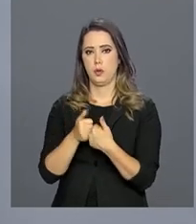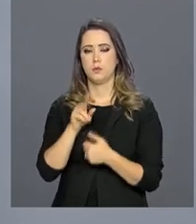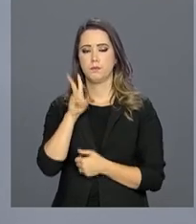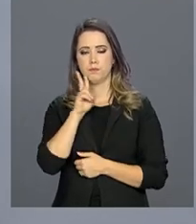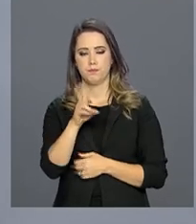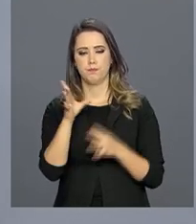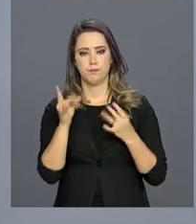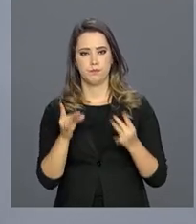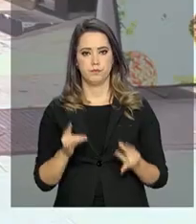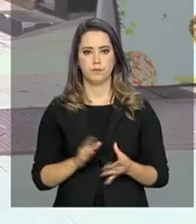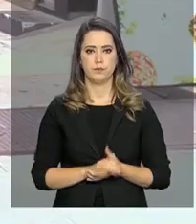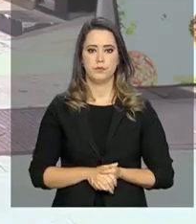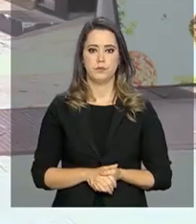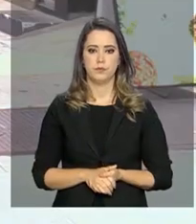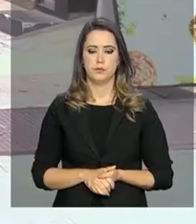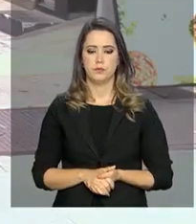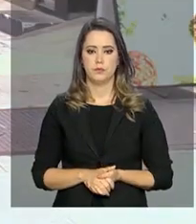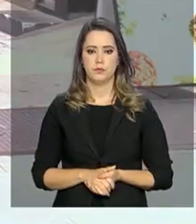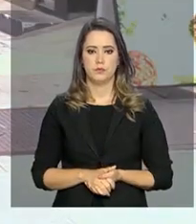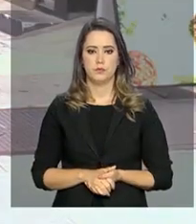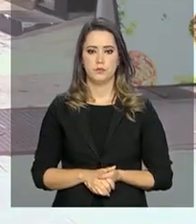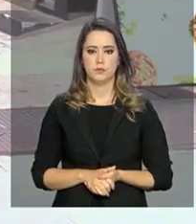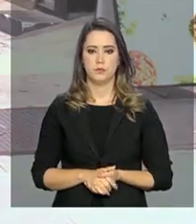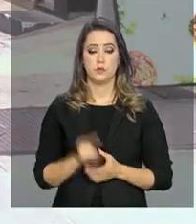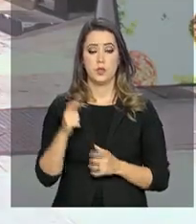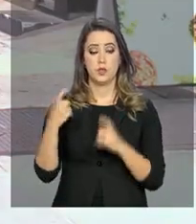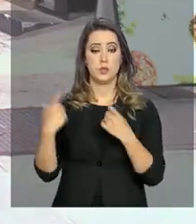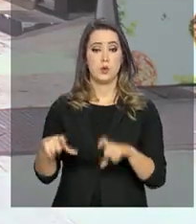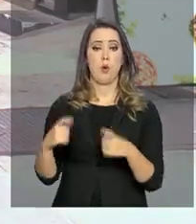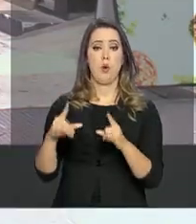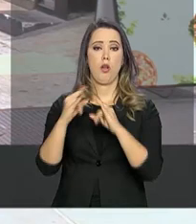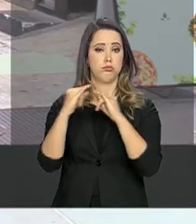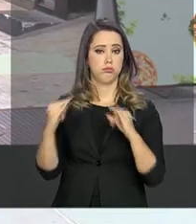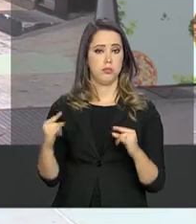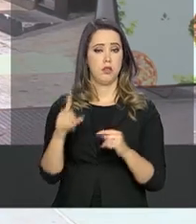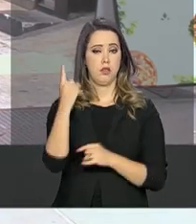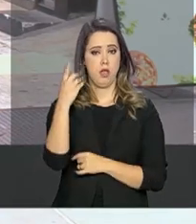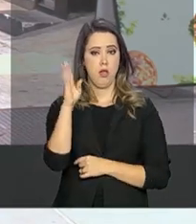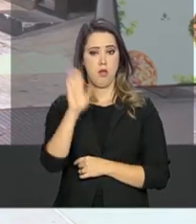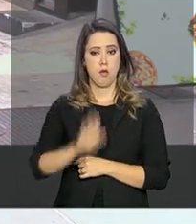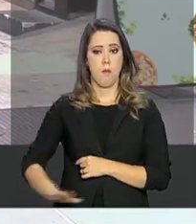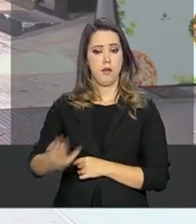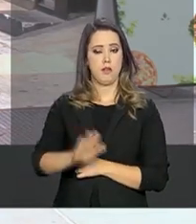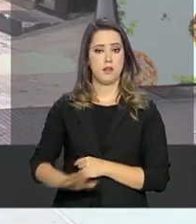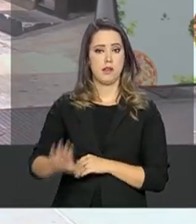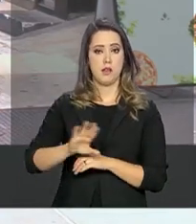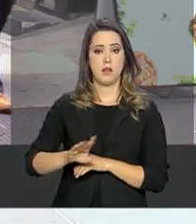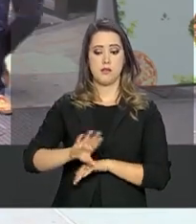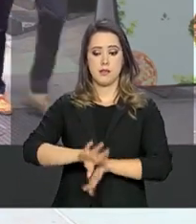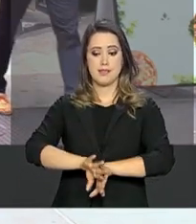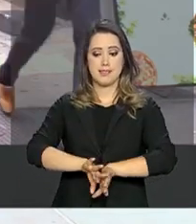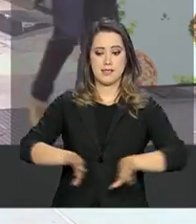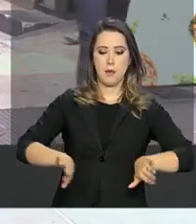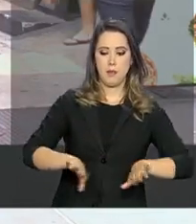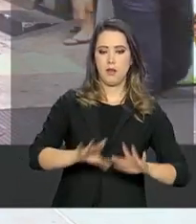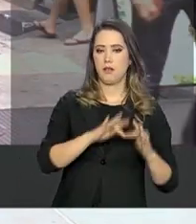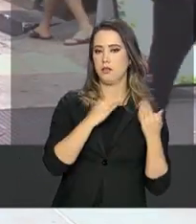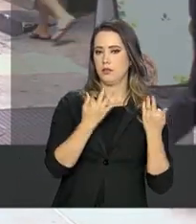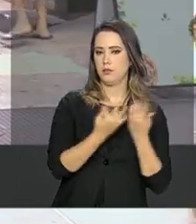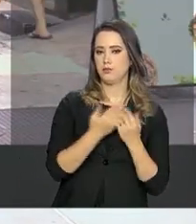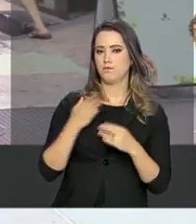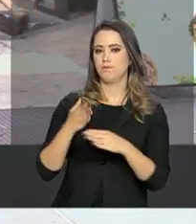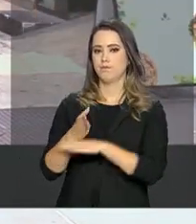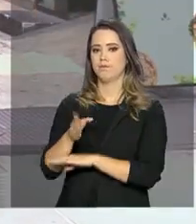informações esse abrigo vive uma criança brasileira que foi separada da sua família ao tentar cruzar a fronteira